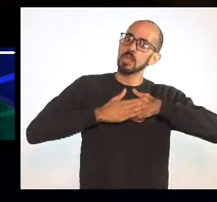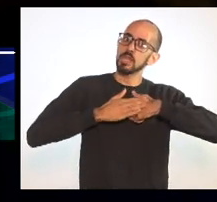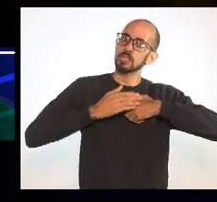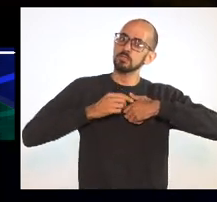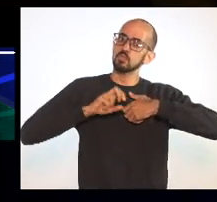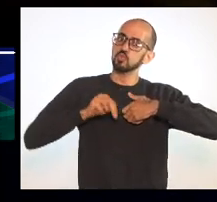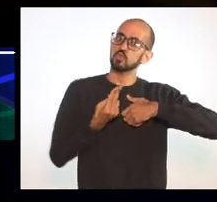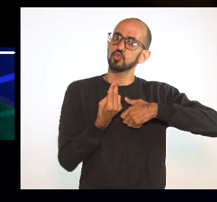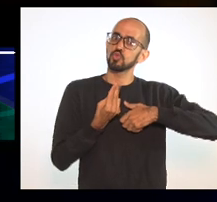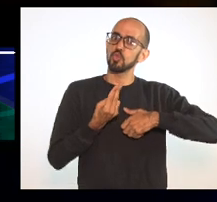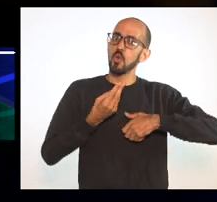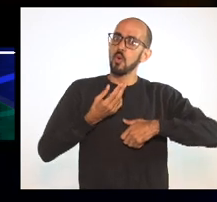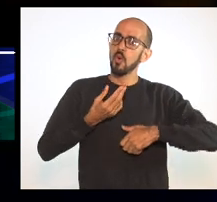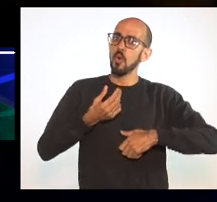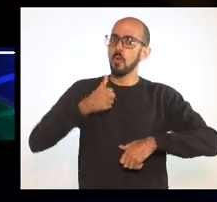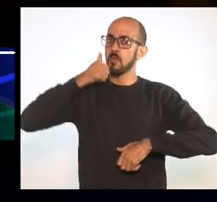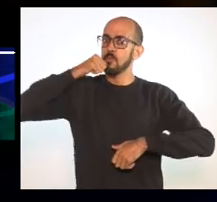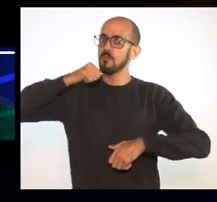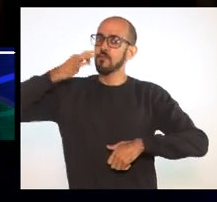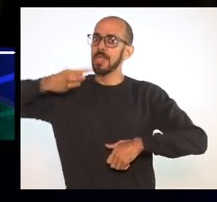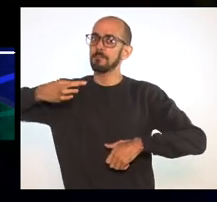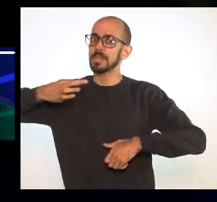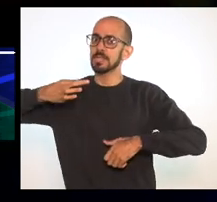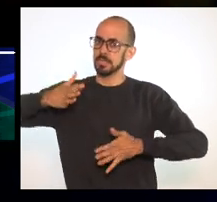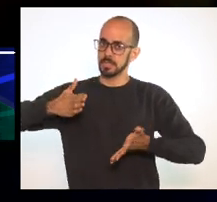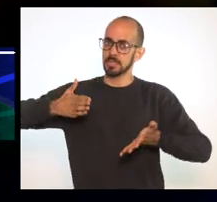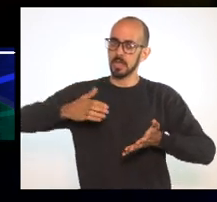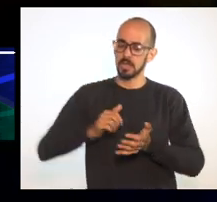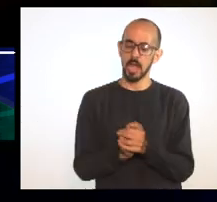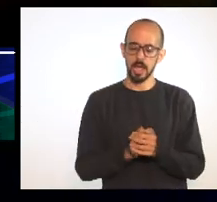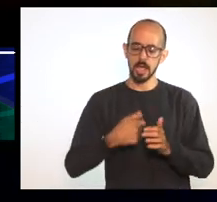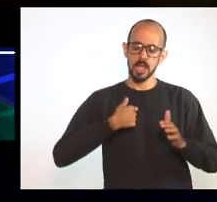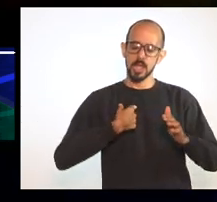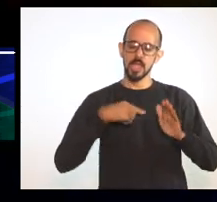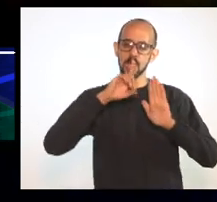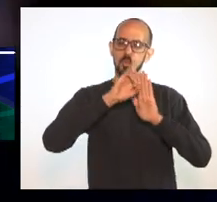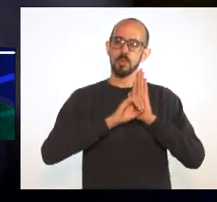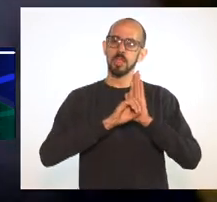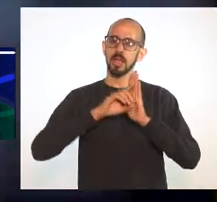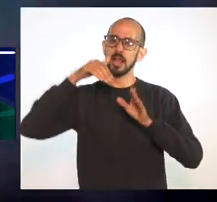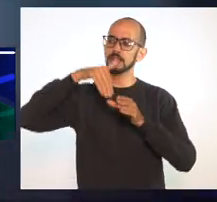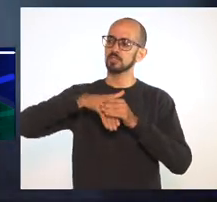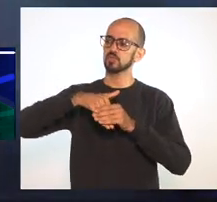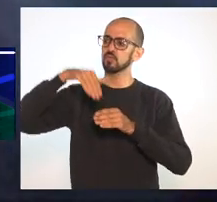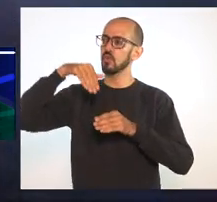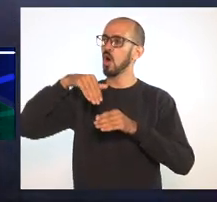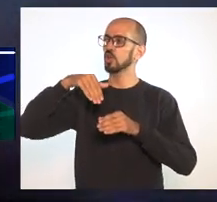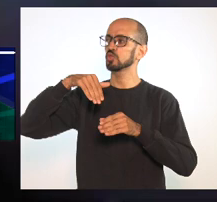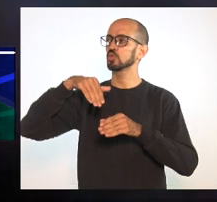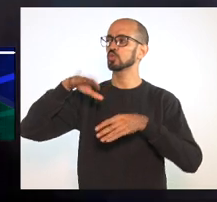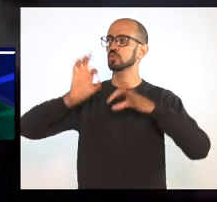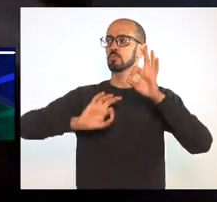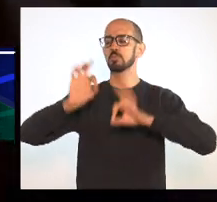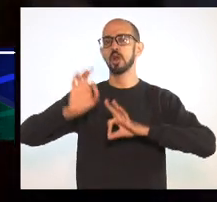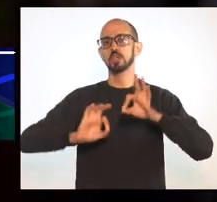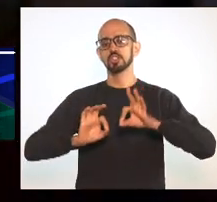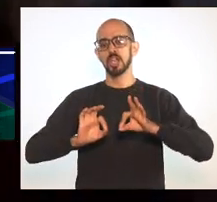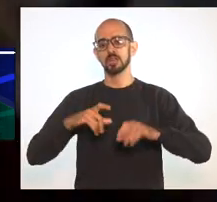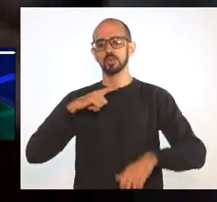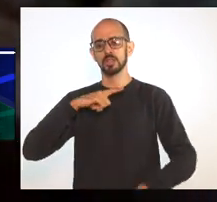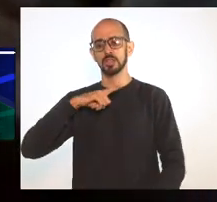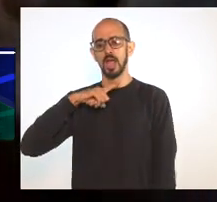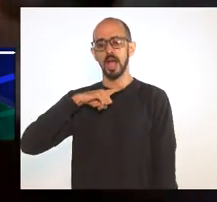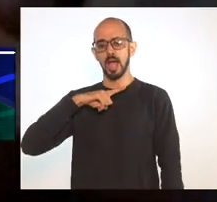já há muitos e muitos anos. Na verdade, eu me inscrevi para declarar o voto sobre um projeto que está aqui,